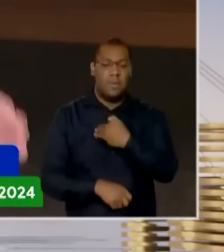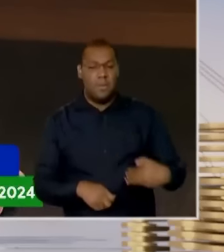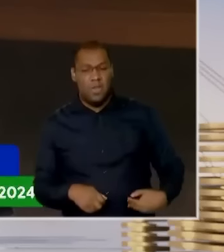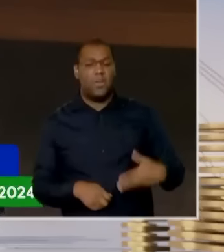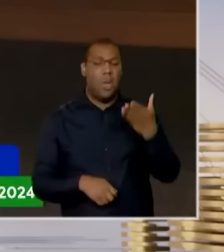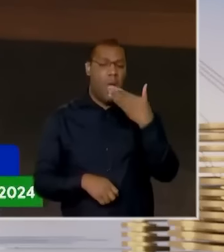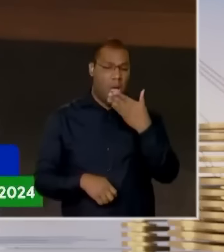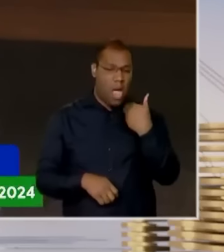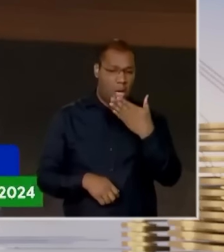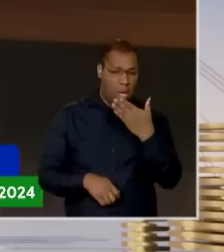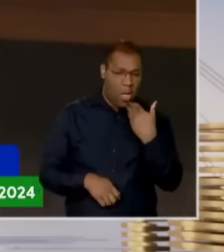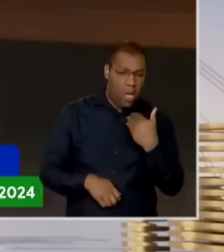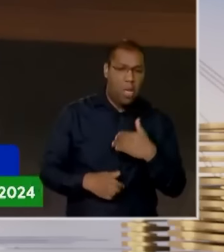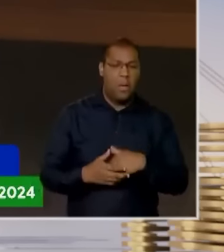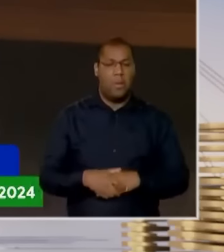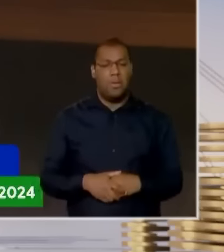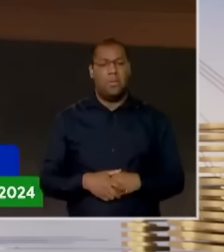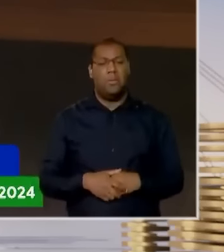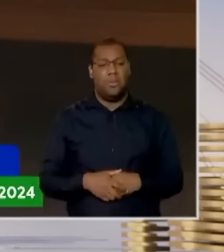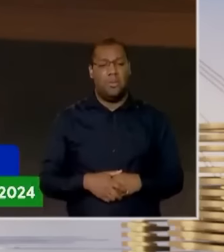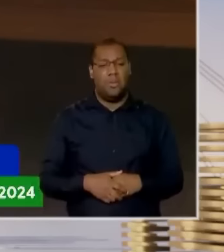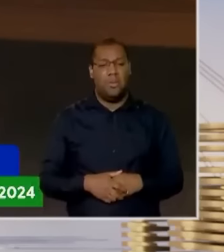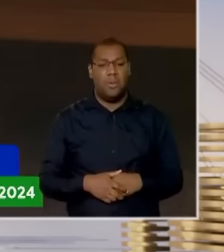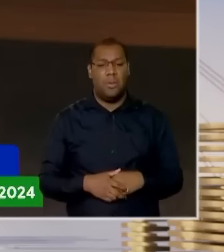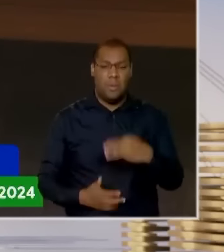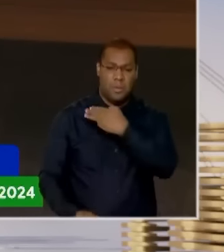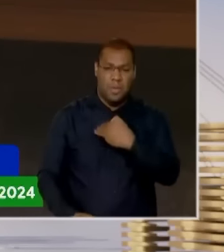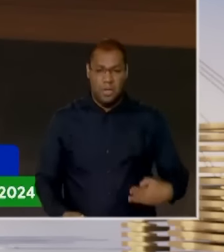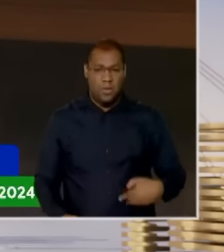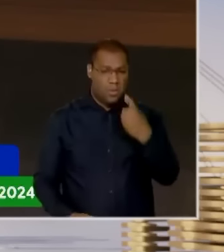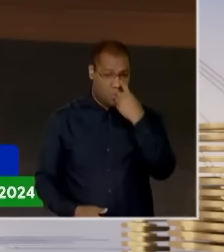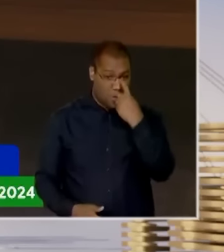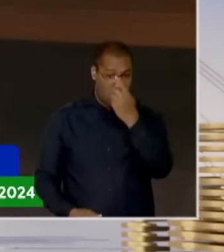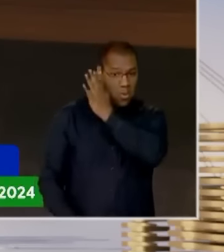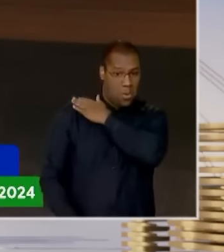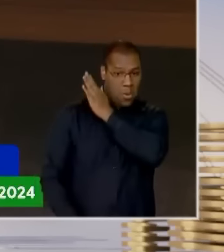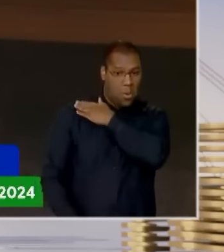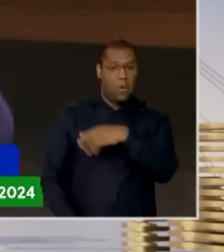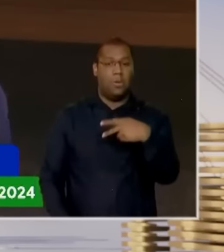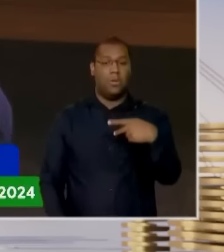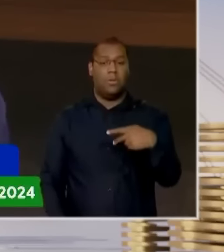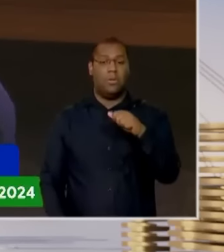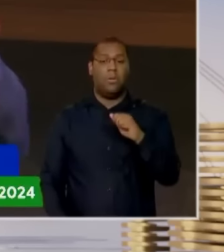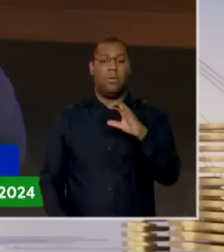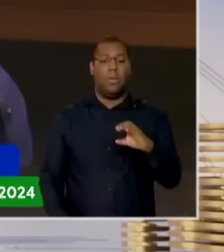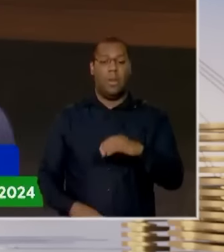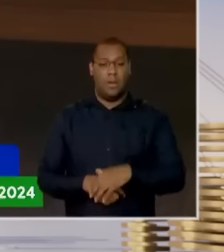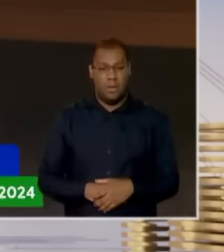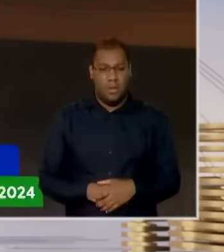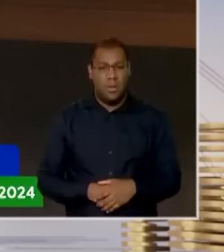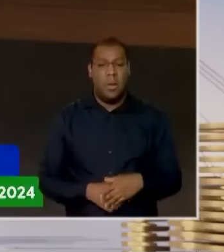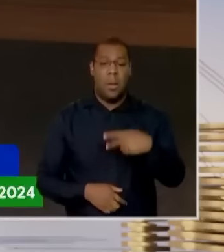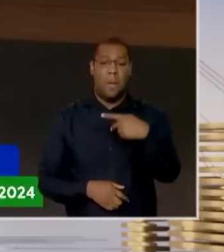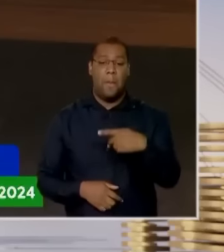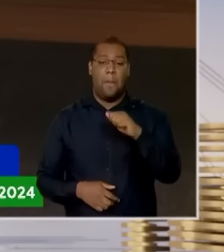dá para aumentar a dívida brasileira, porque a condição de pagamento do Brasil é totalmente diferente